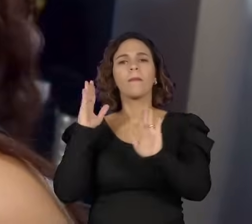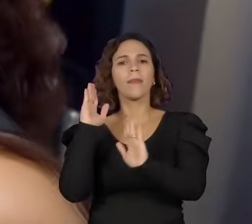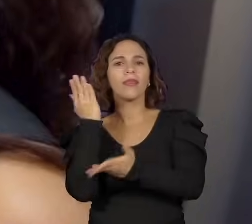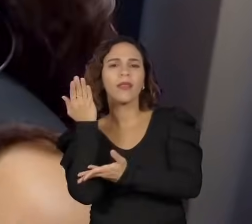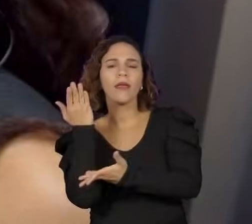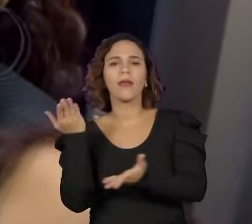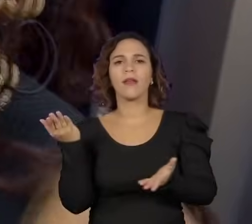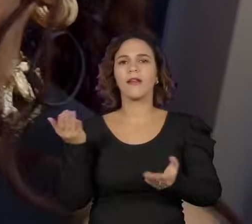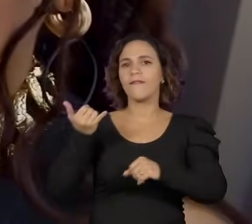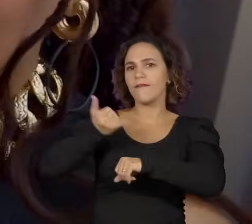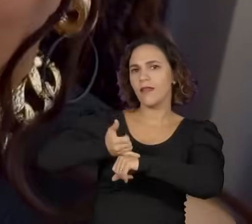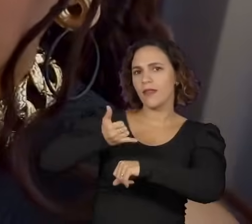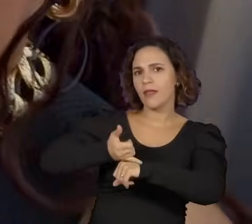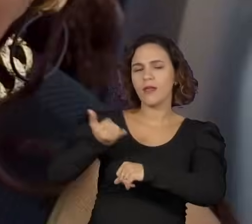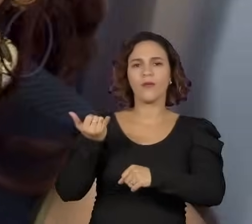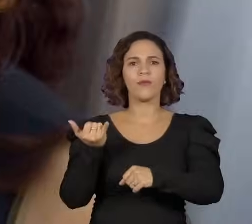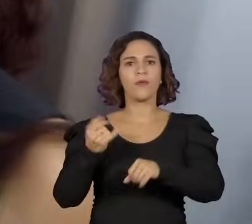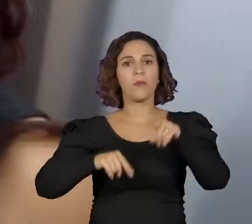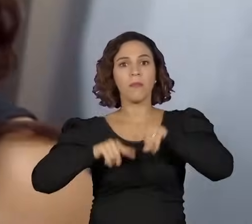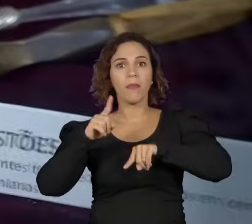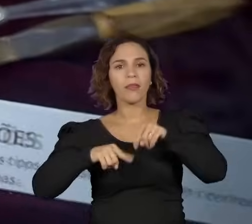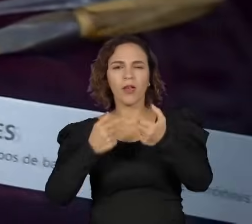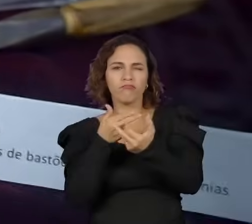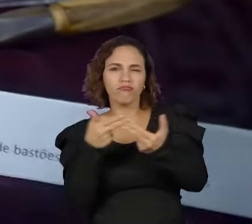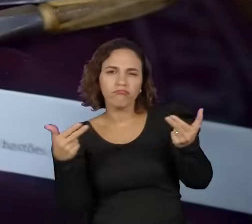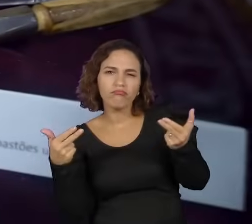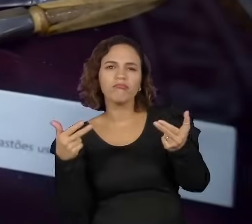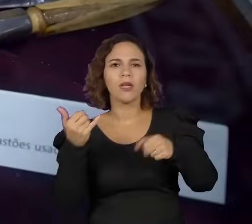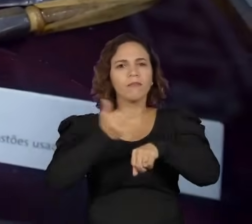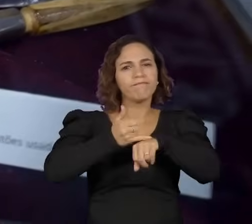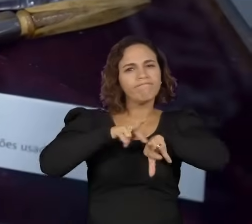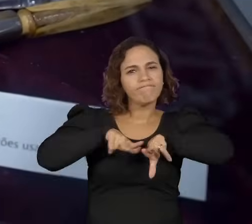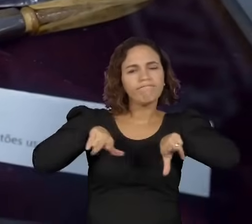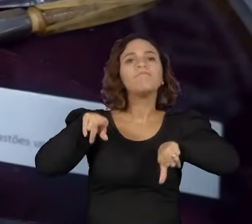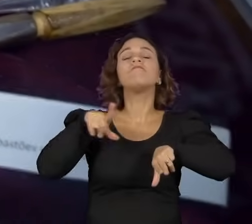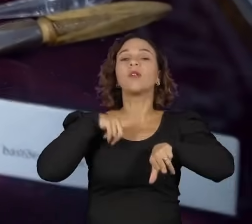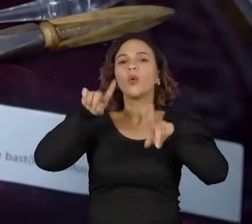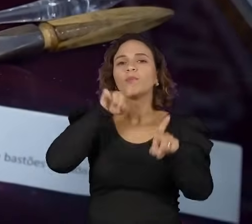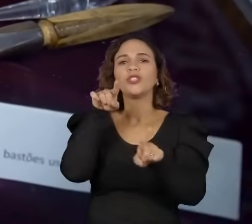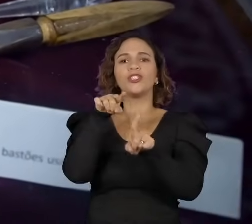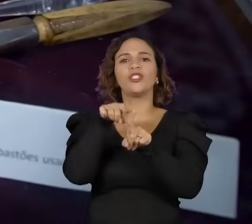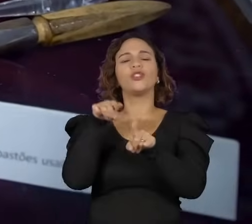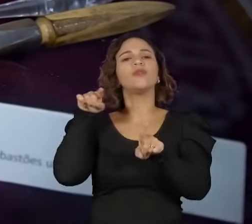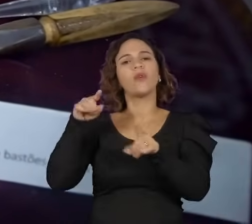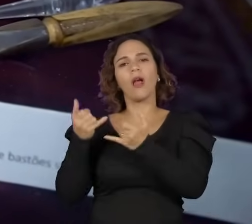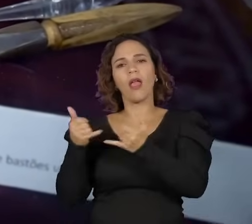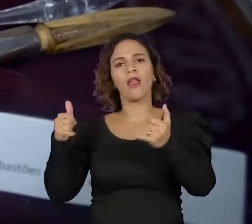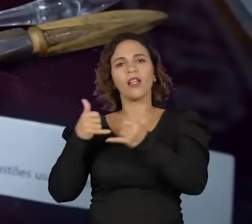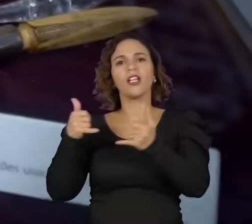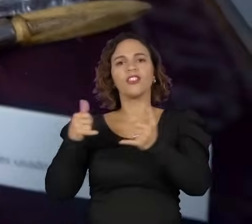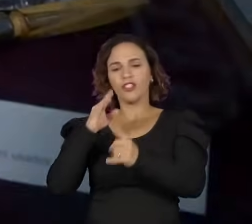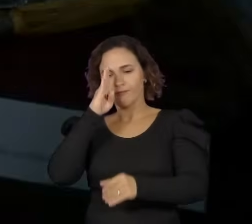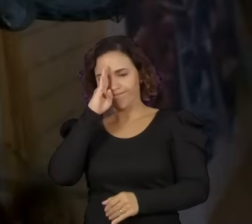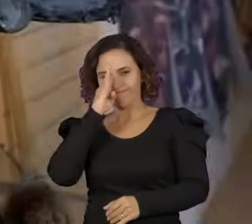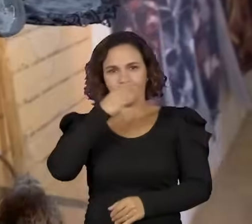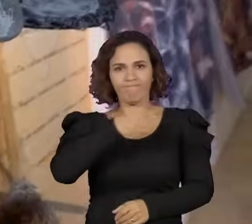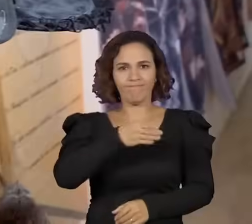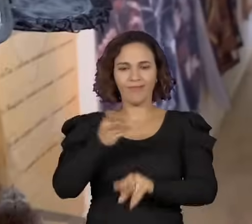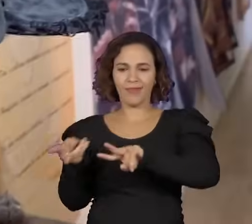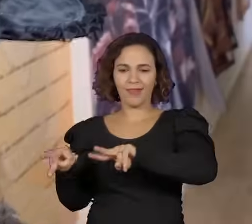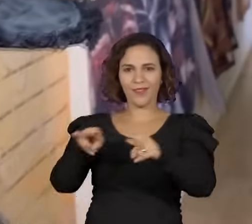madeira, né, ferro, um material metal, então tem essa intenção que é trazida com essa ferramenta.